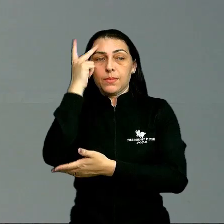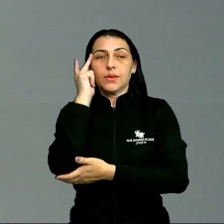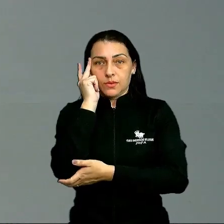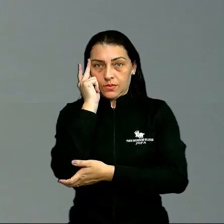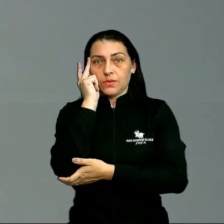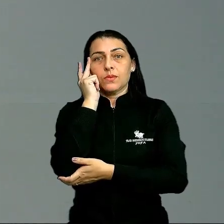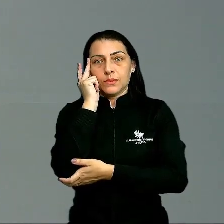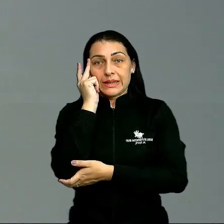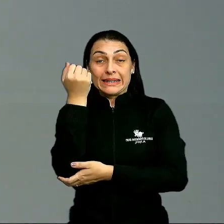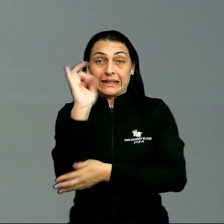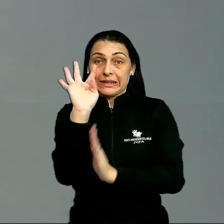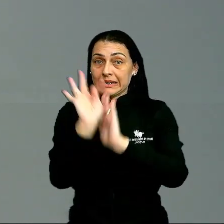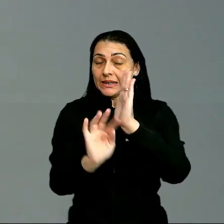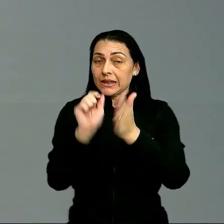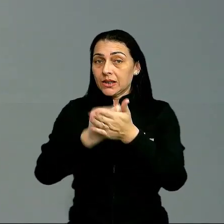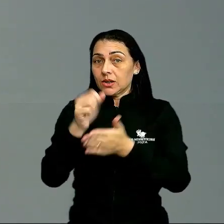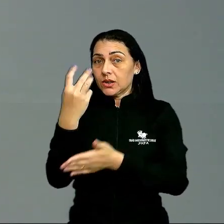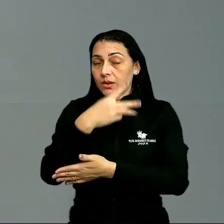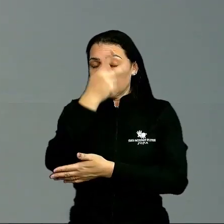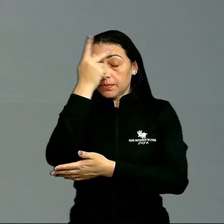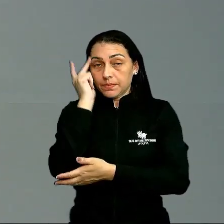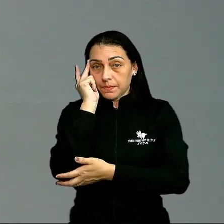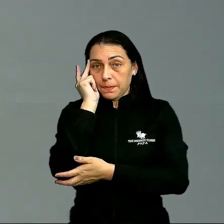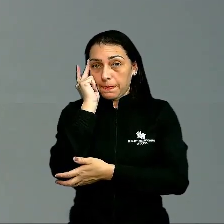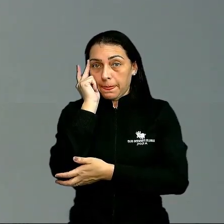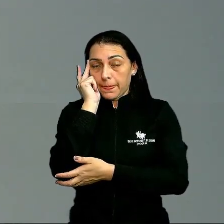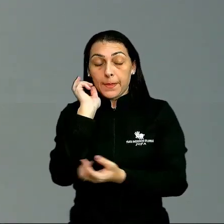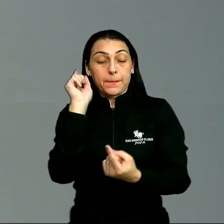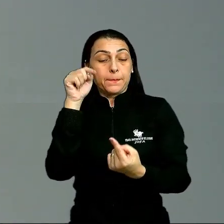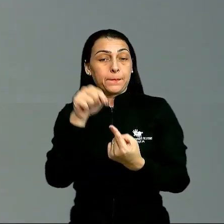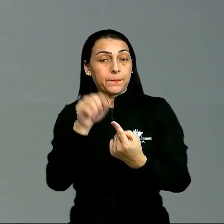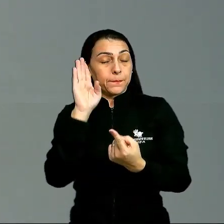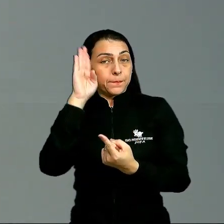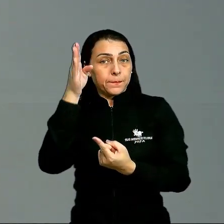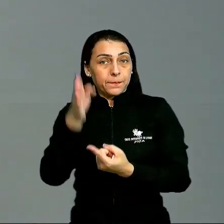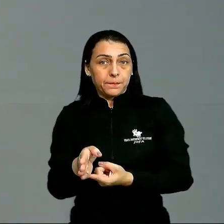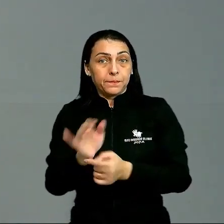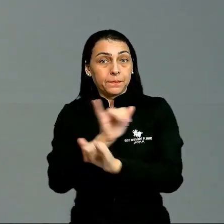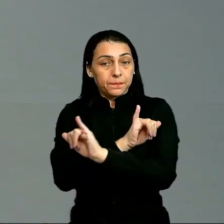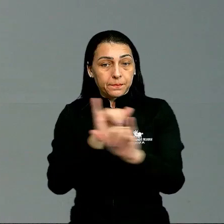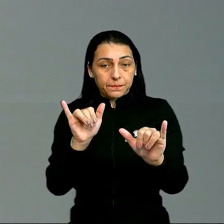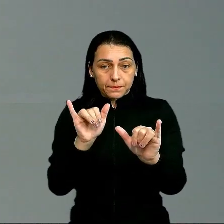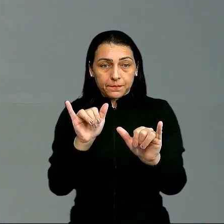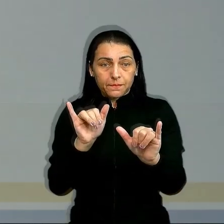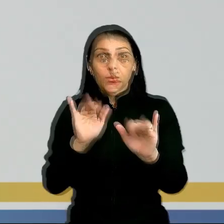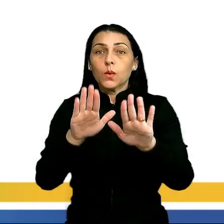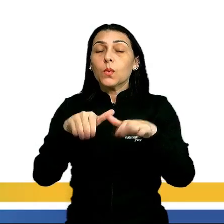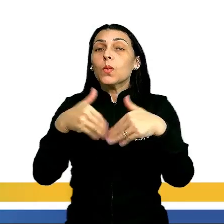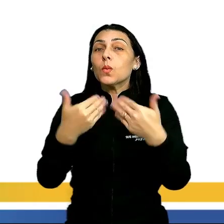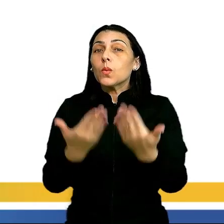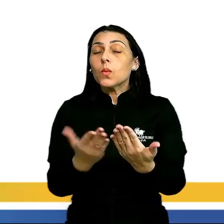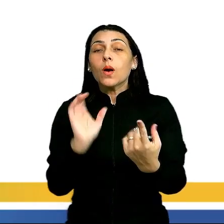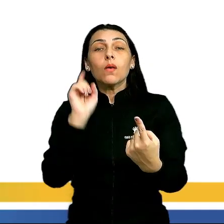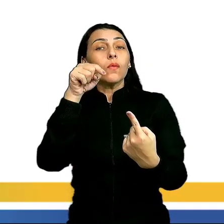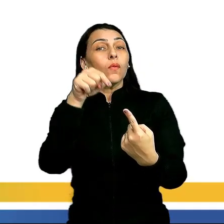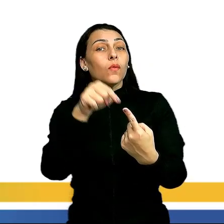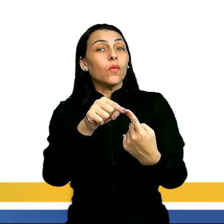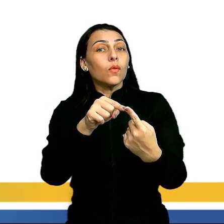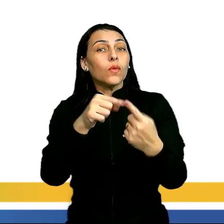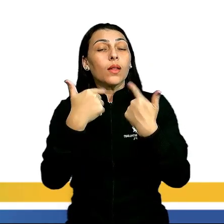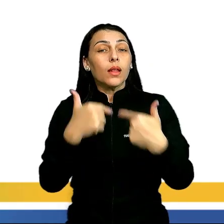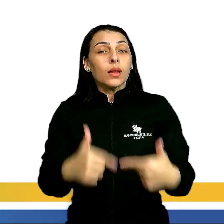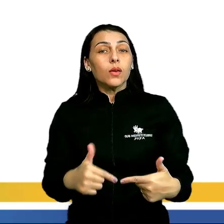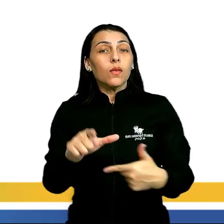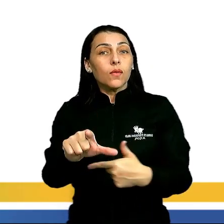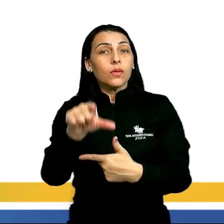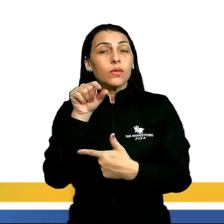pessoa. Então, se o texto está escrito em terceira pessoa, a função principal dele é informar, qual é a função da linguagem que eu vou